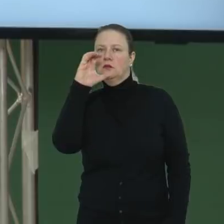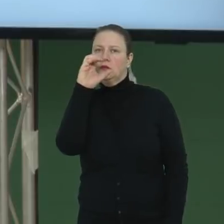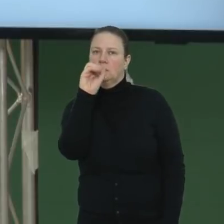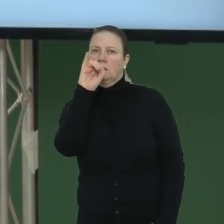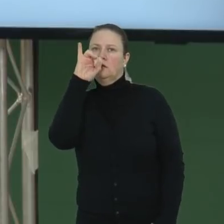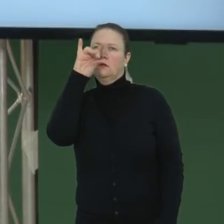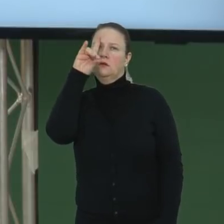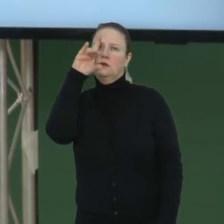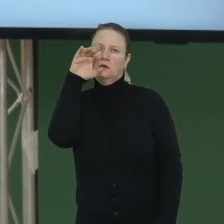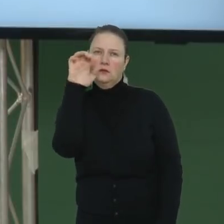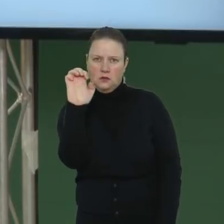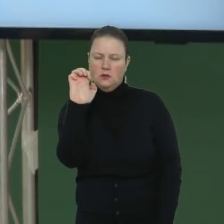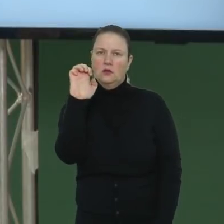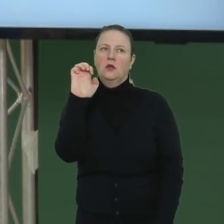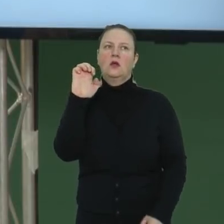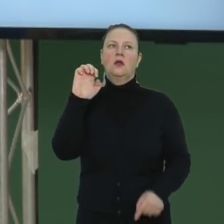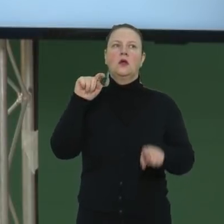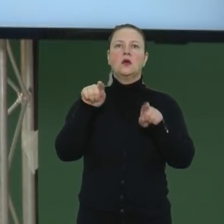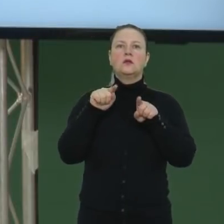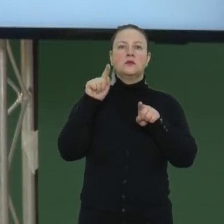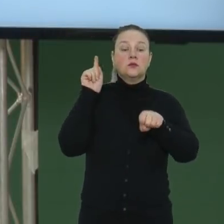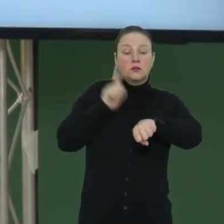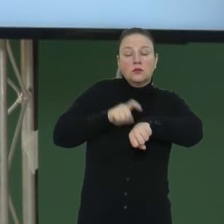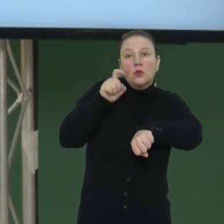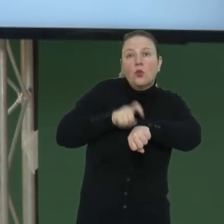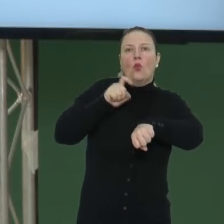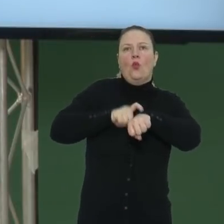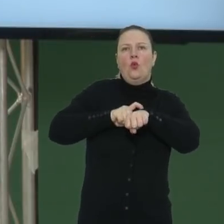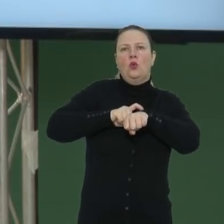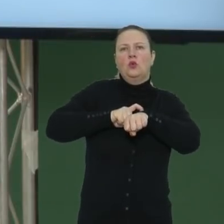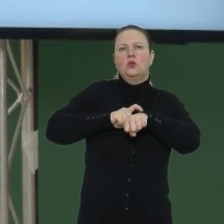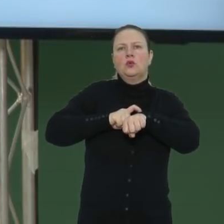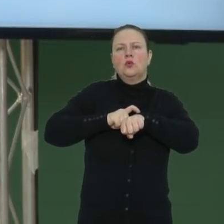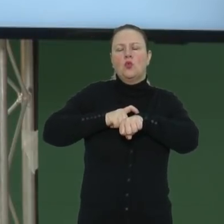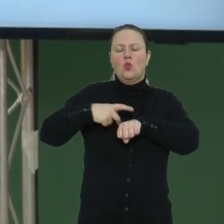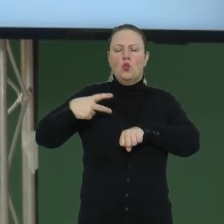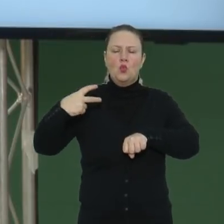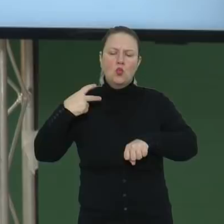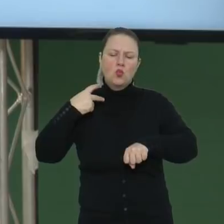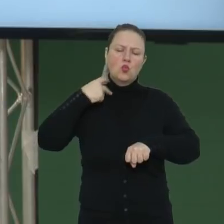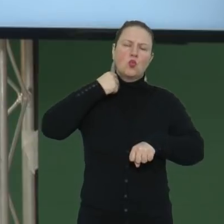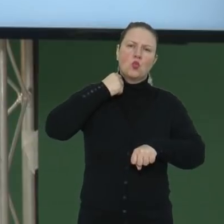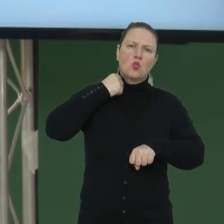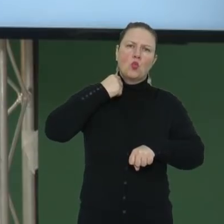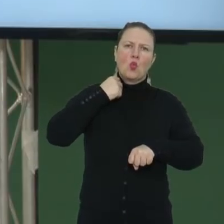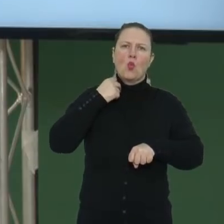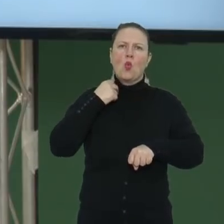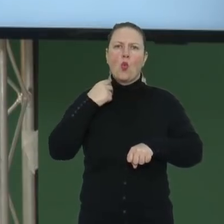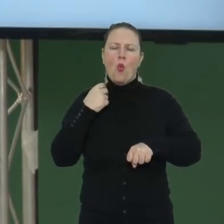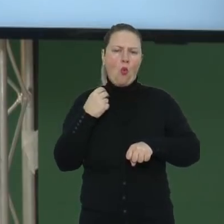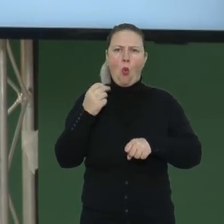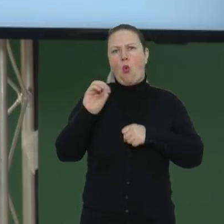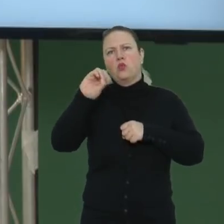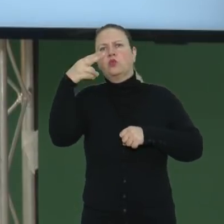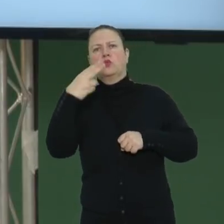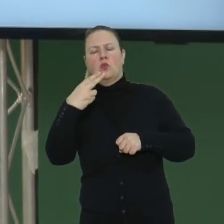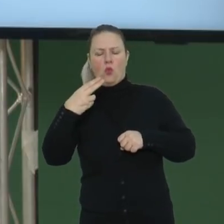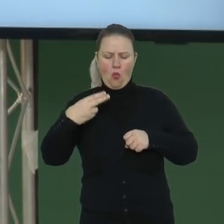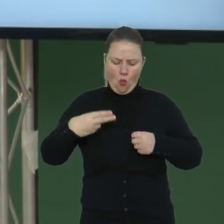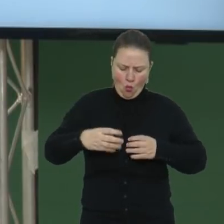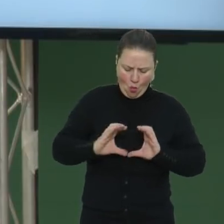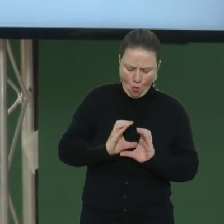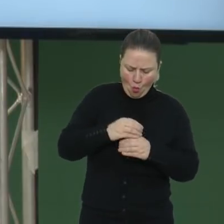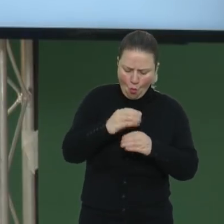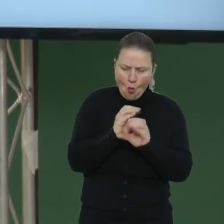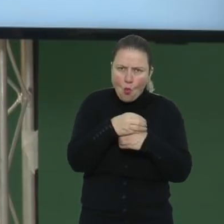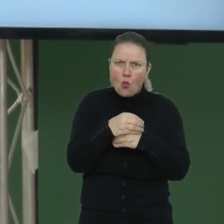injeta esse componente químico no exame, consegue visualizar melhor aonde que está esse membro, esse órgão do corpo, ok? Para isso que